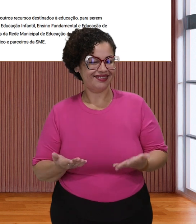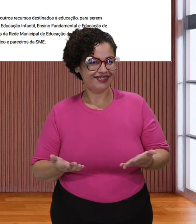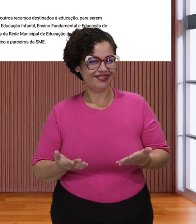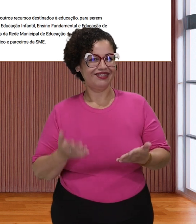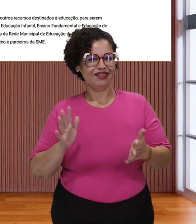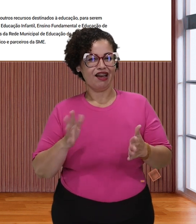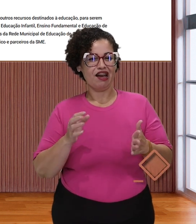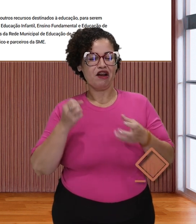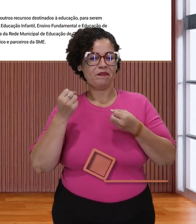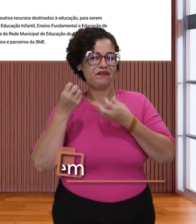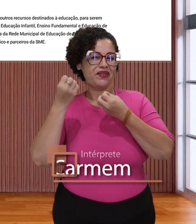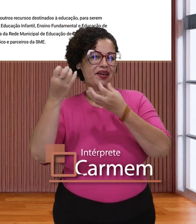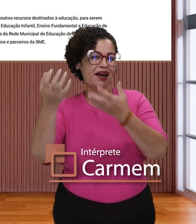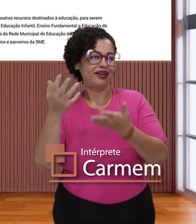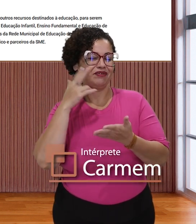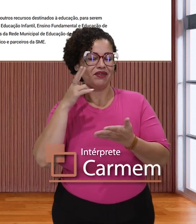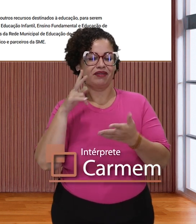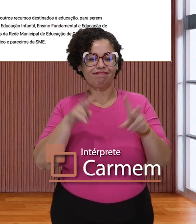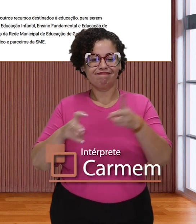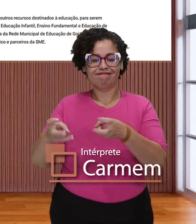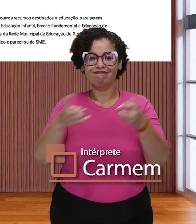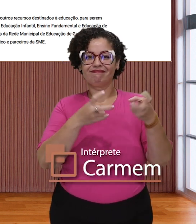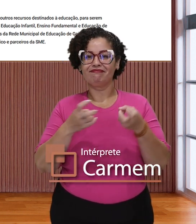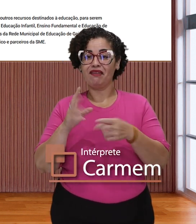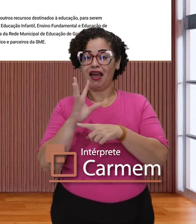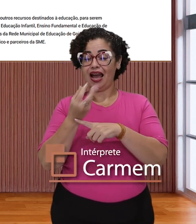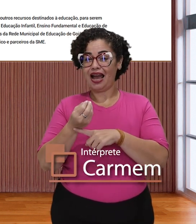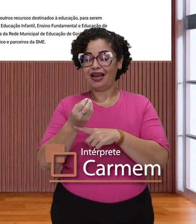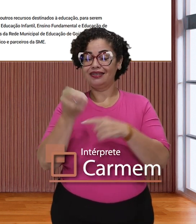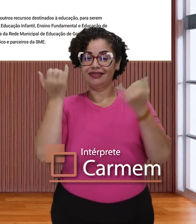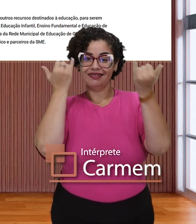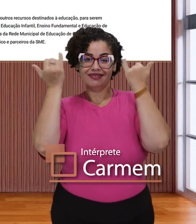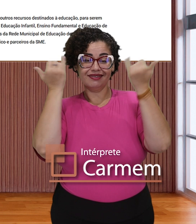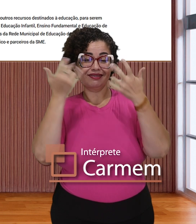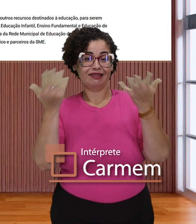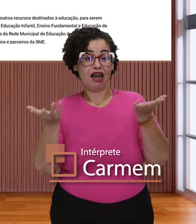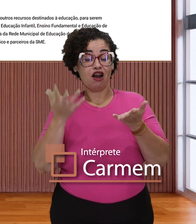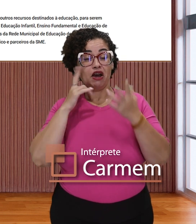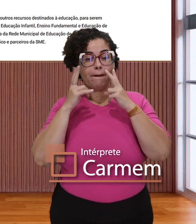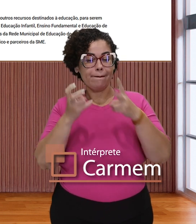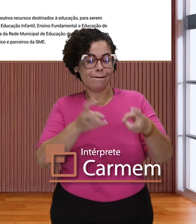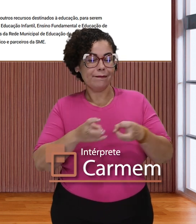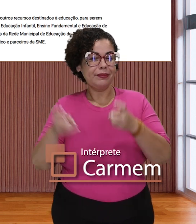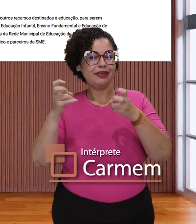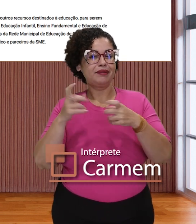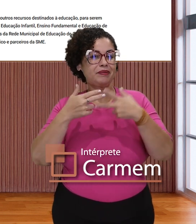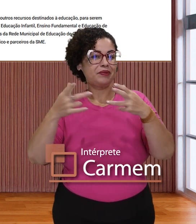Então, depois dessa viagem pelo mundo da arte e da criatividade, vamos agora mergulhar nos mistérios